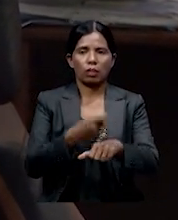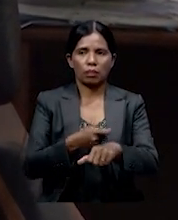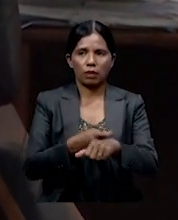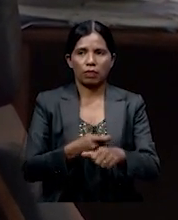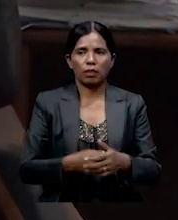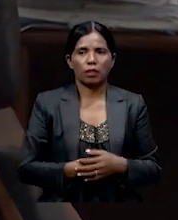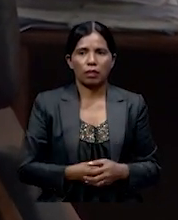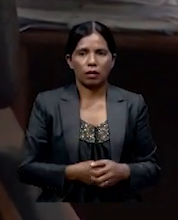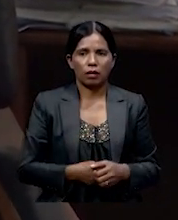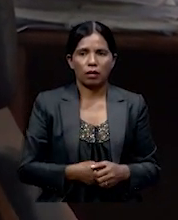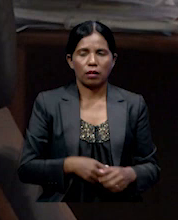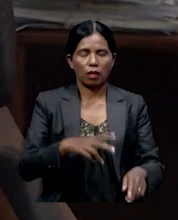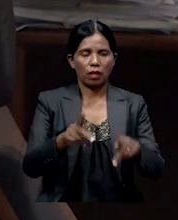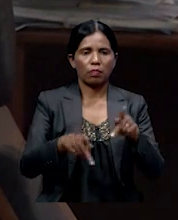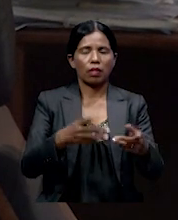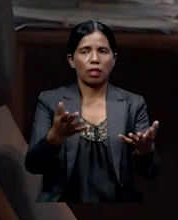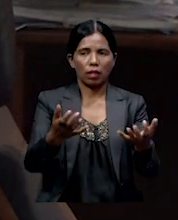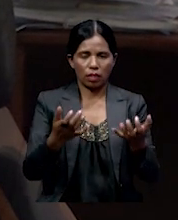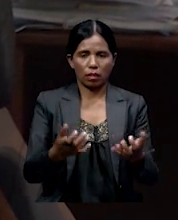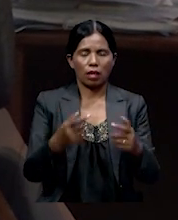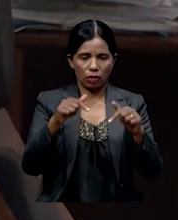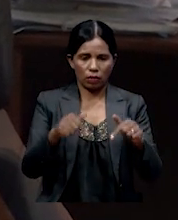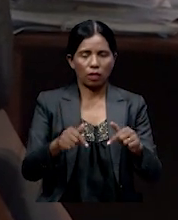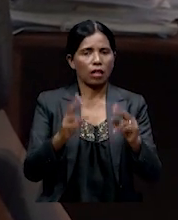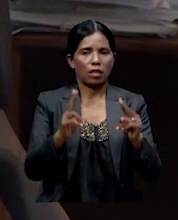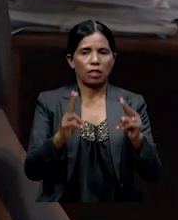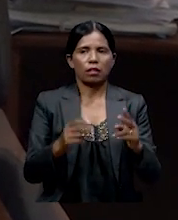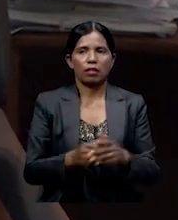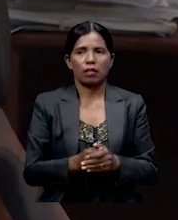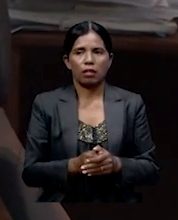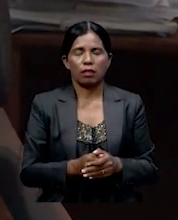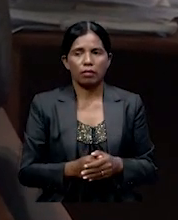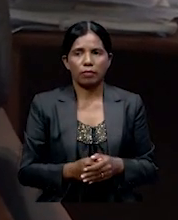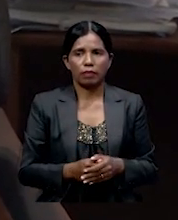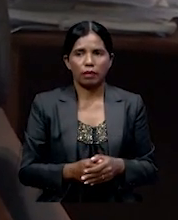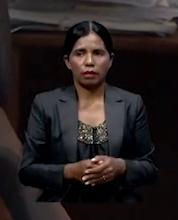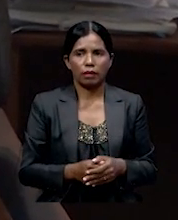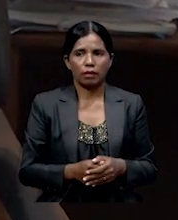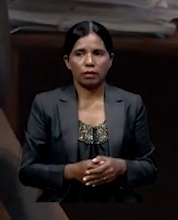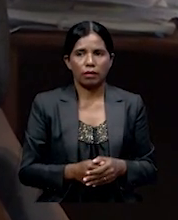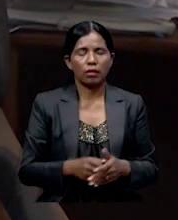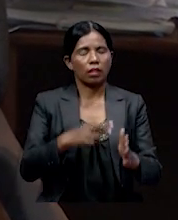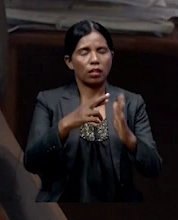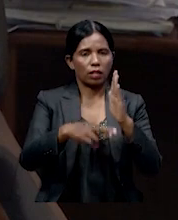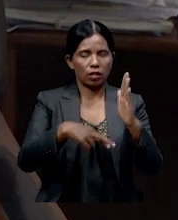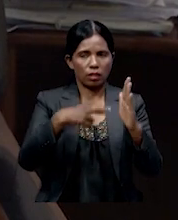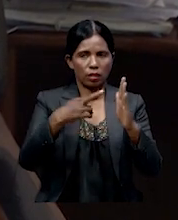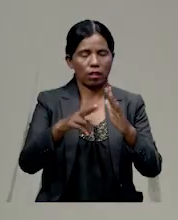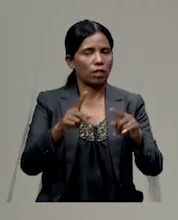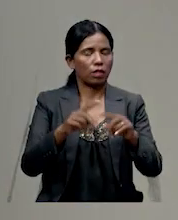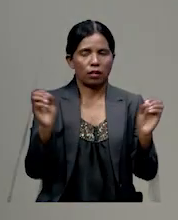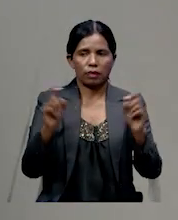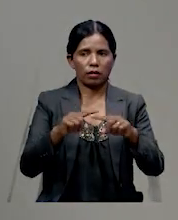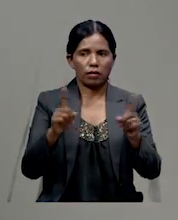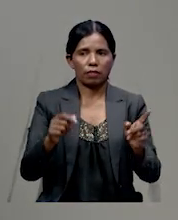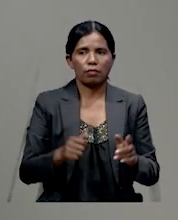rua população a cargo ou hein outro queres. Há uma regra processual, né? Lá nesse. Além